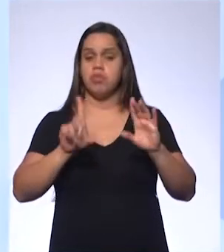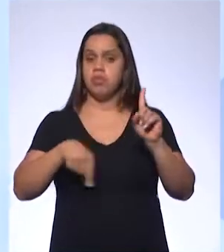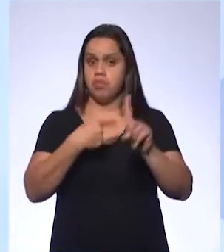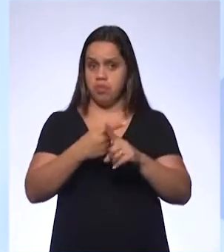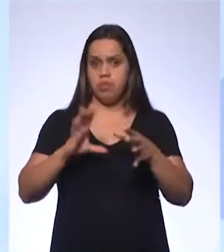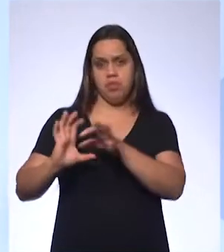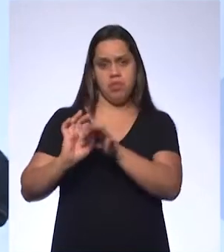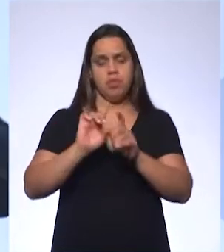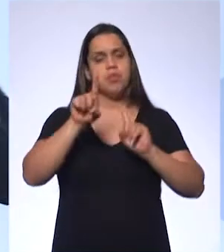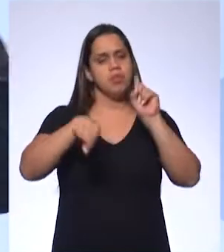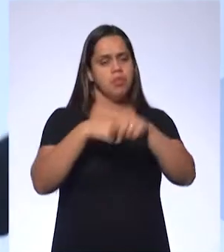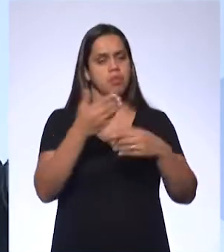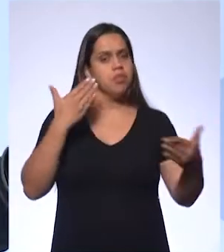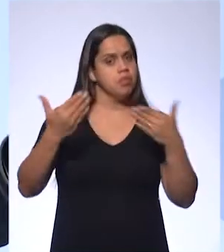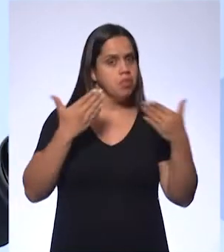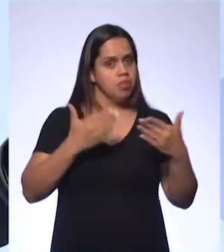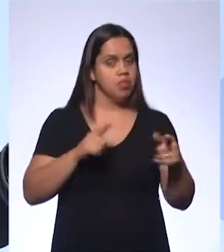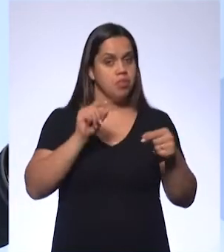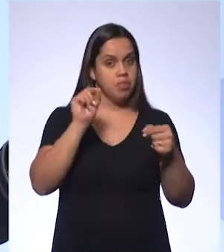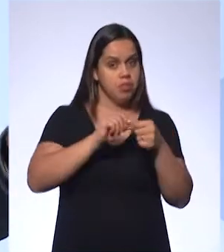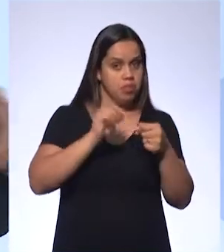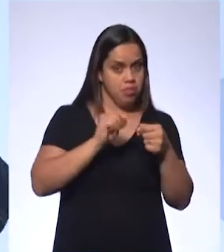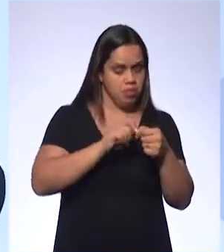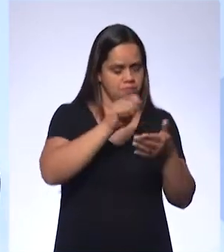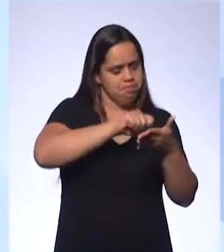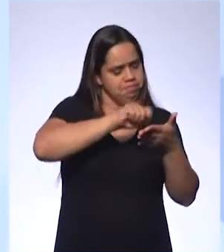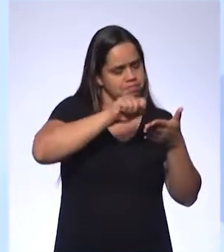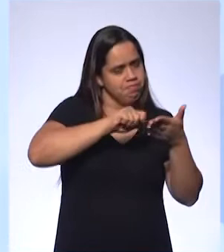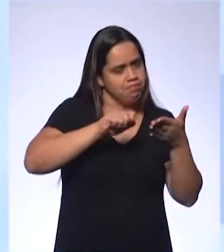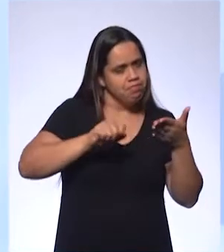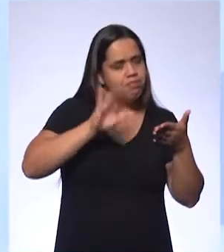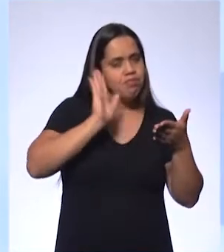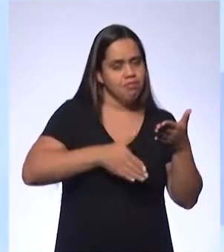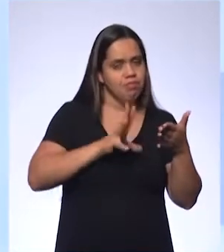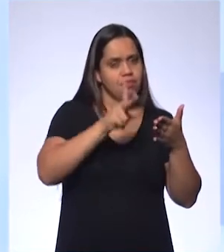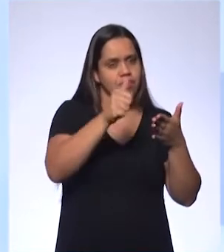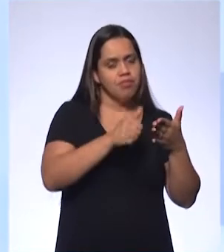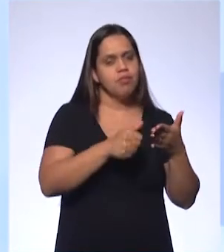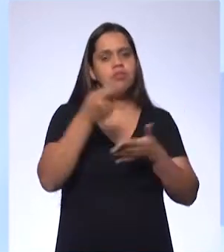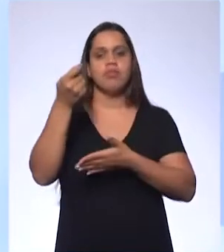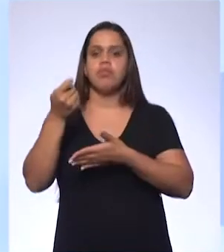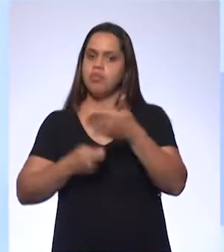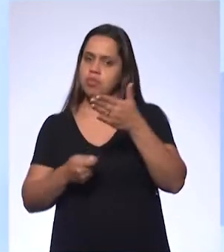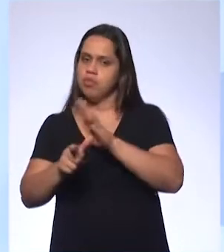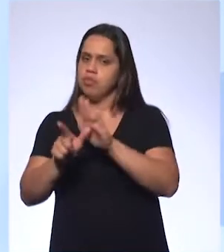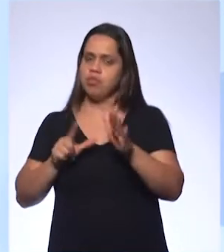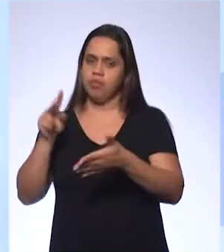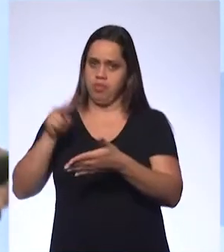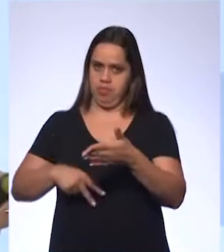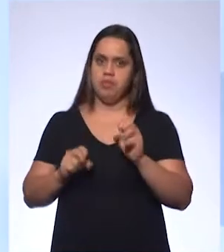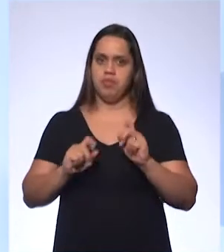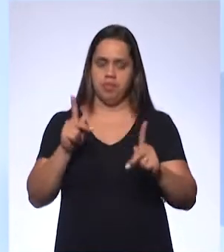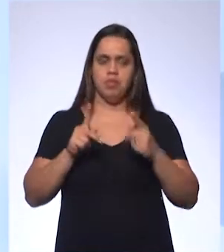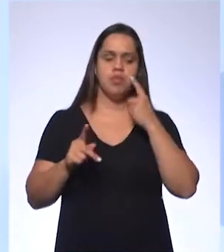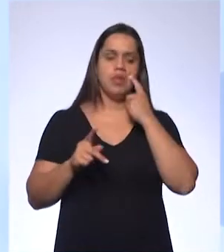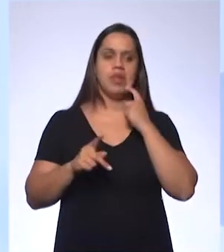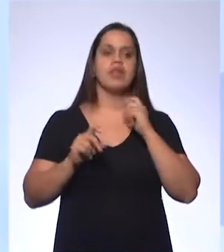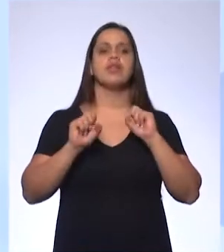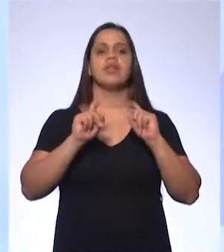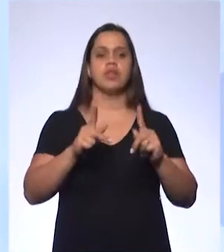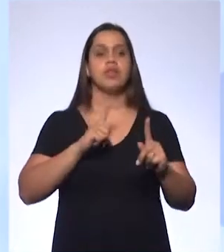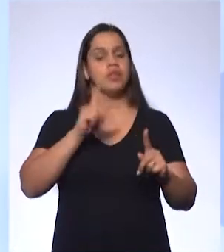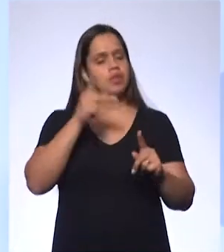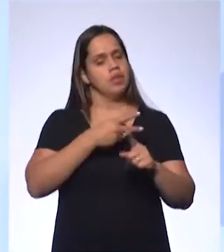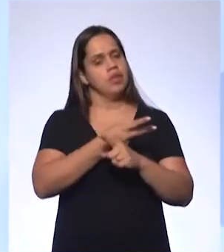depois vocês comparem a produção que vocês produziram, né, que vocês fizeram, com o texto que vocês leram anteriormente, durante esse processo de coleta